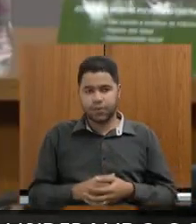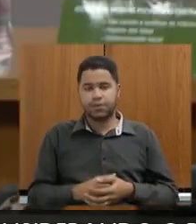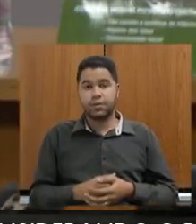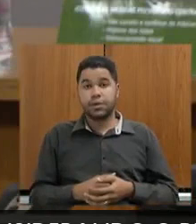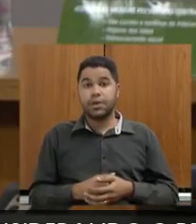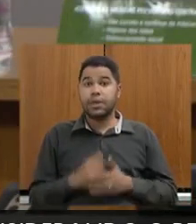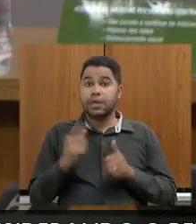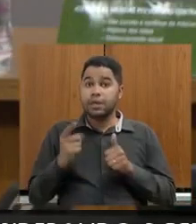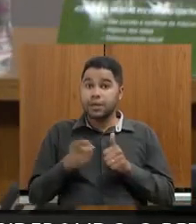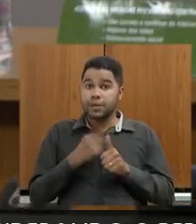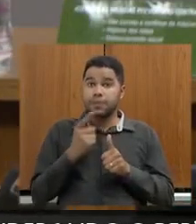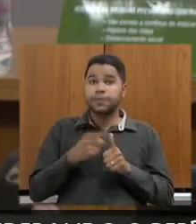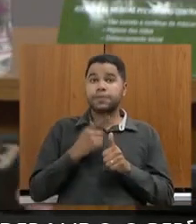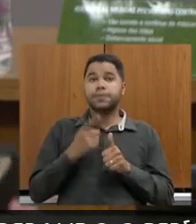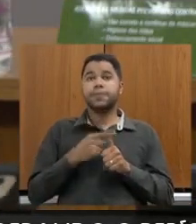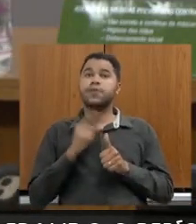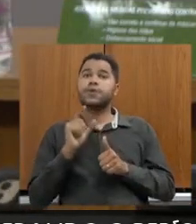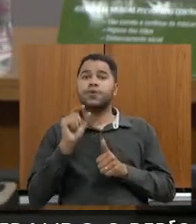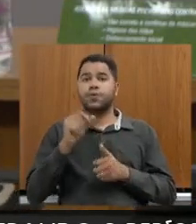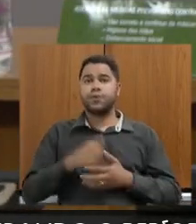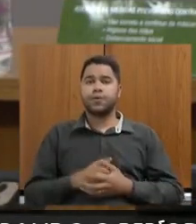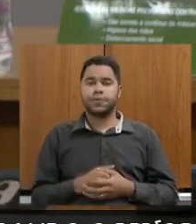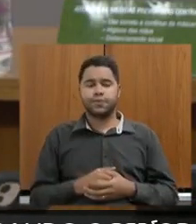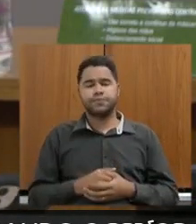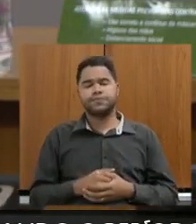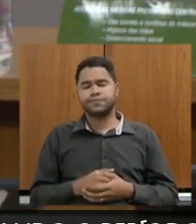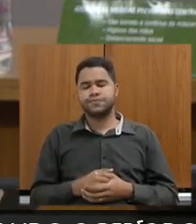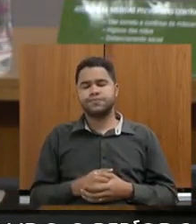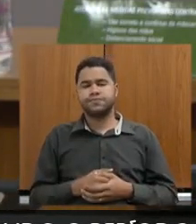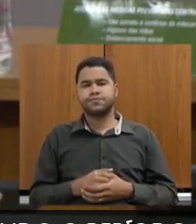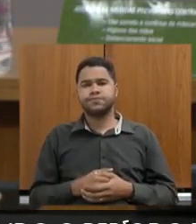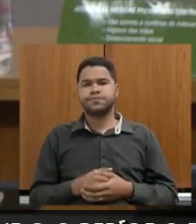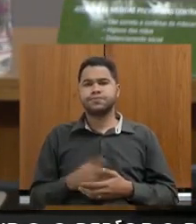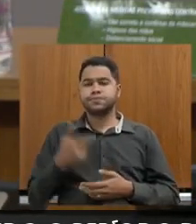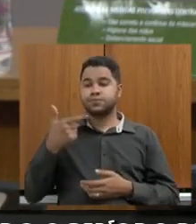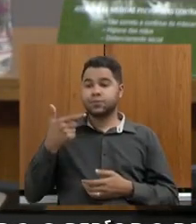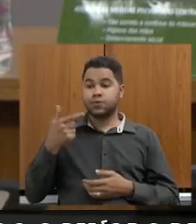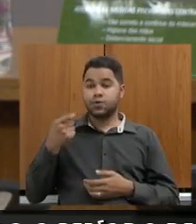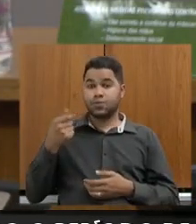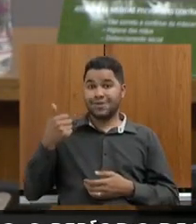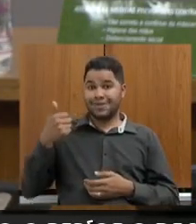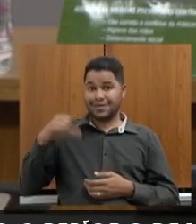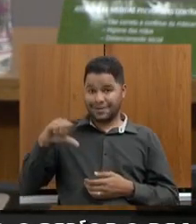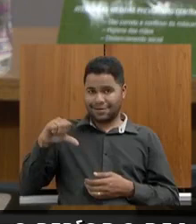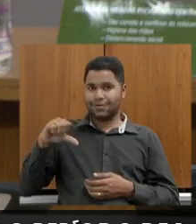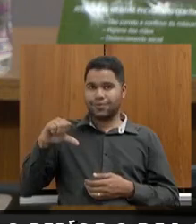primeiro é que entre 2019